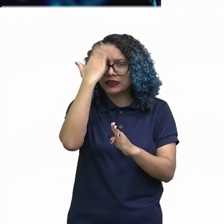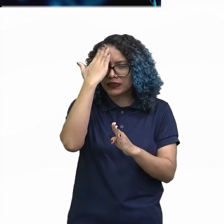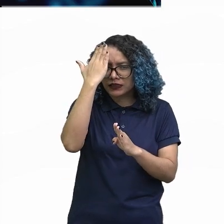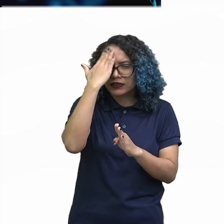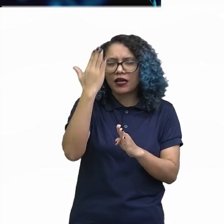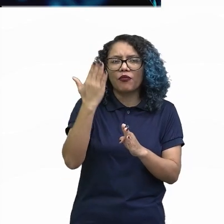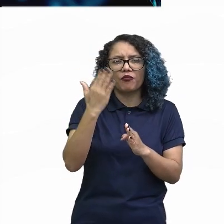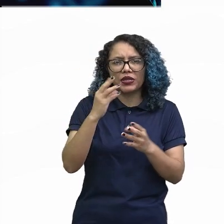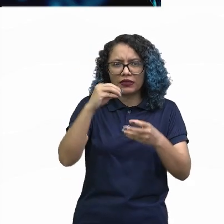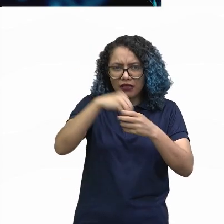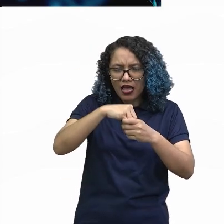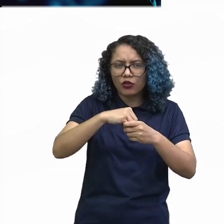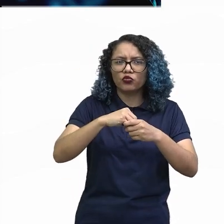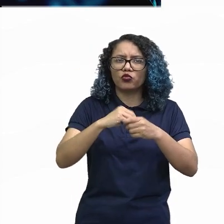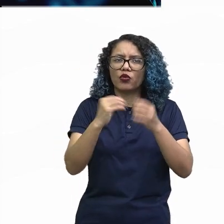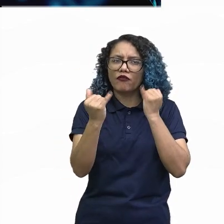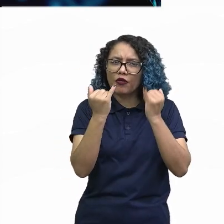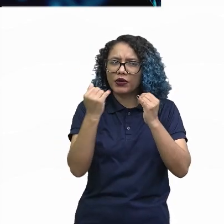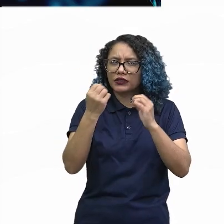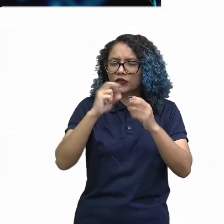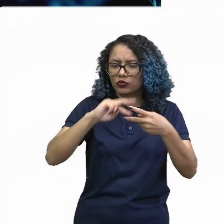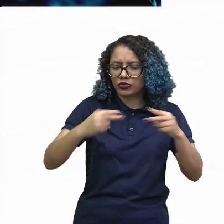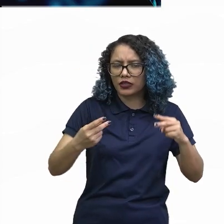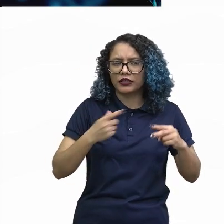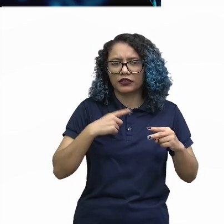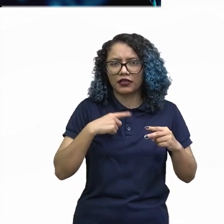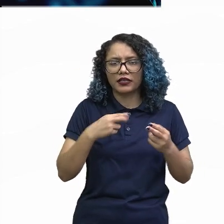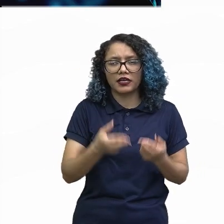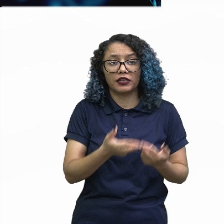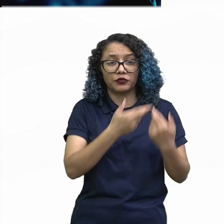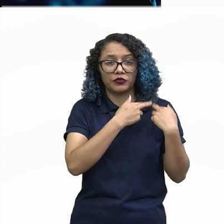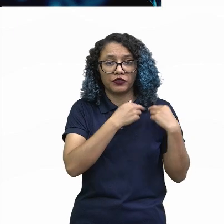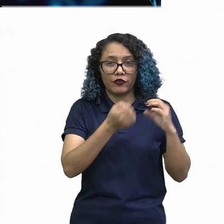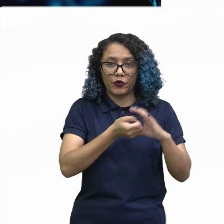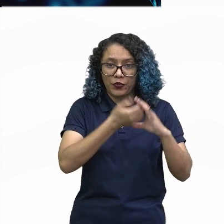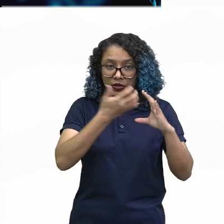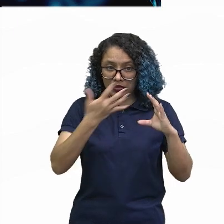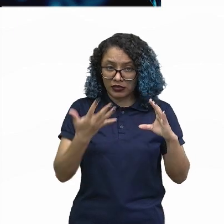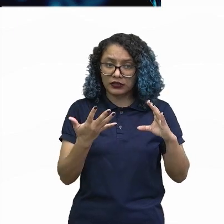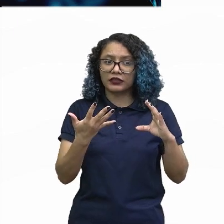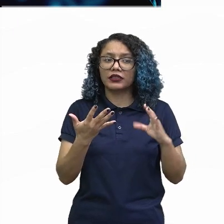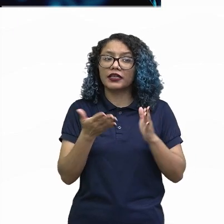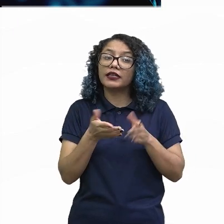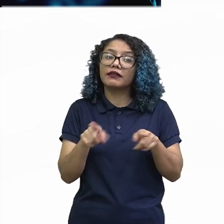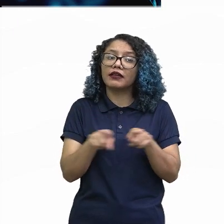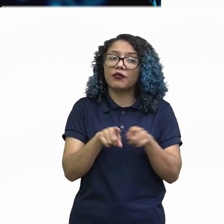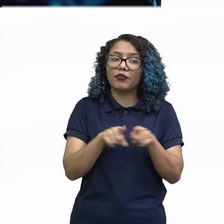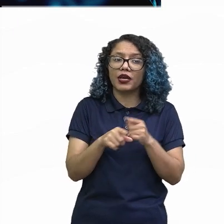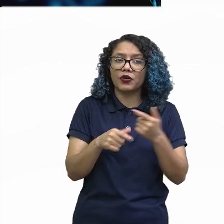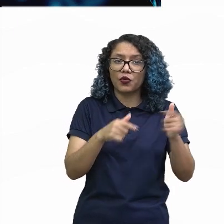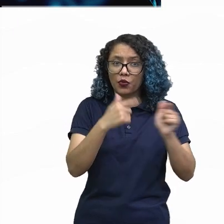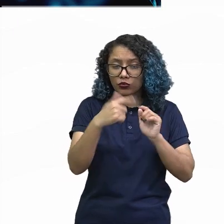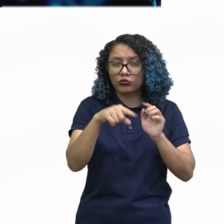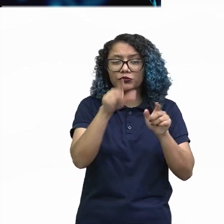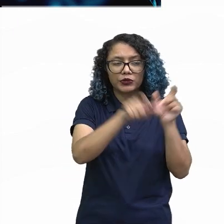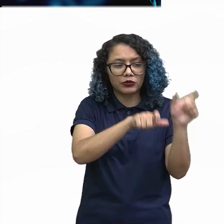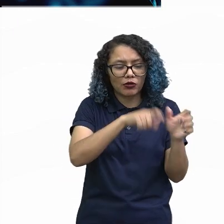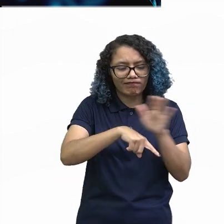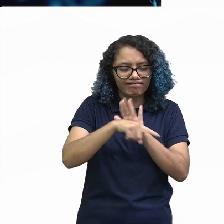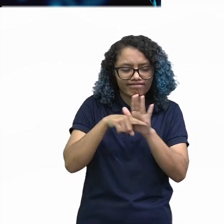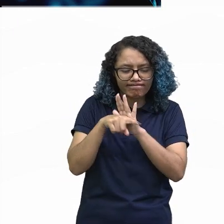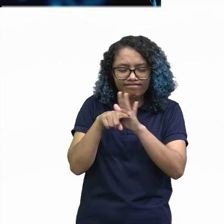um material genético, e o material genético é responsável pelas características, e aí nós temos outros pesquisadores